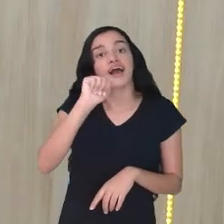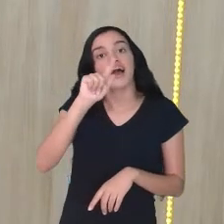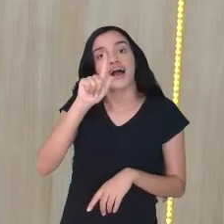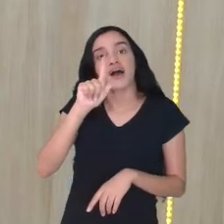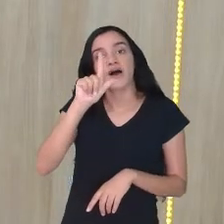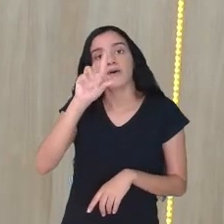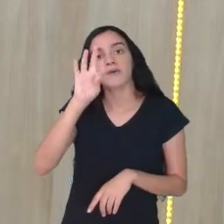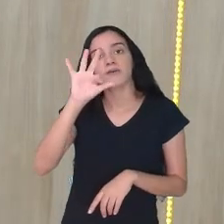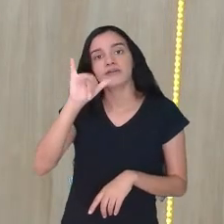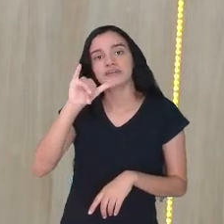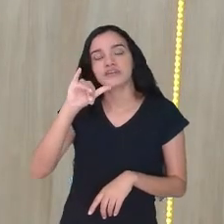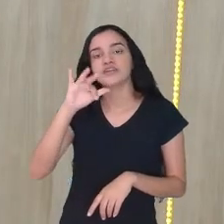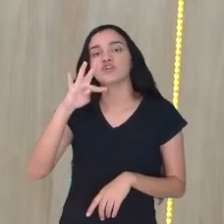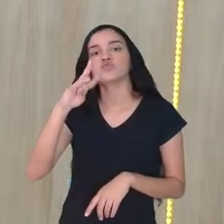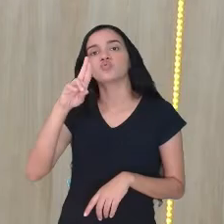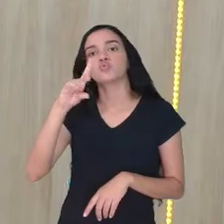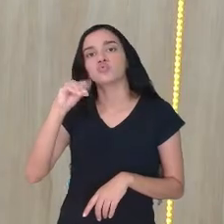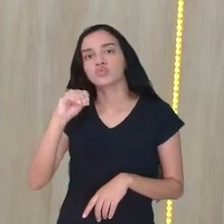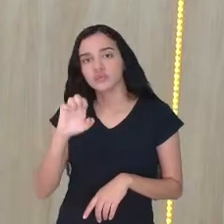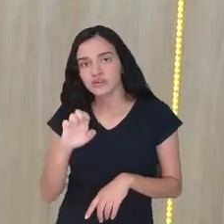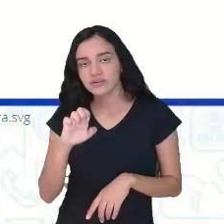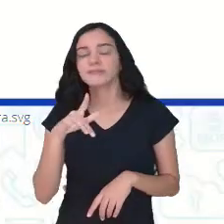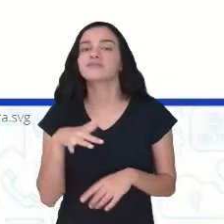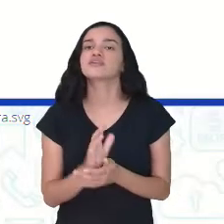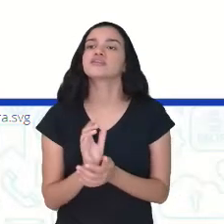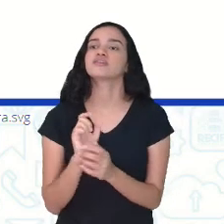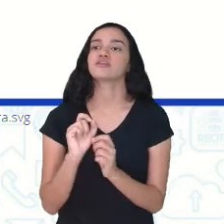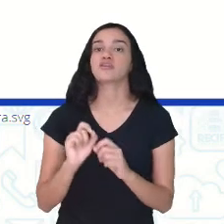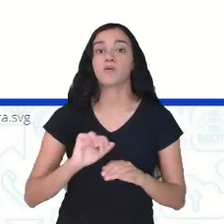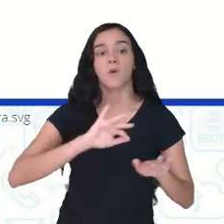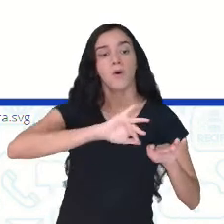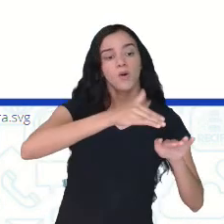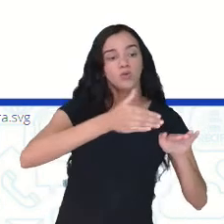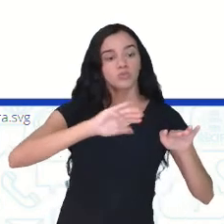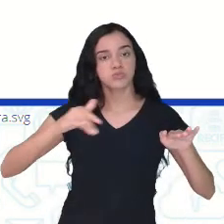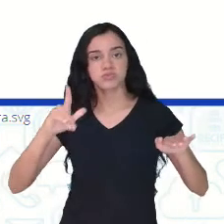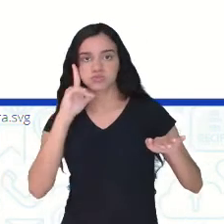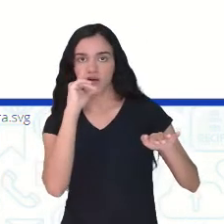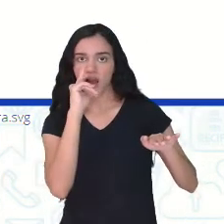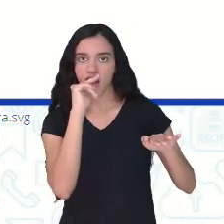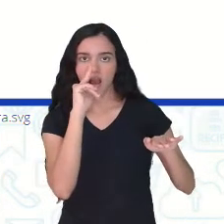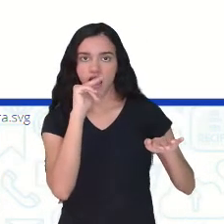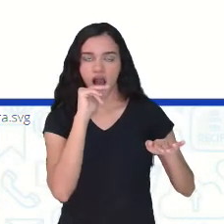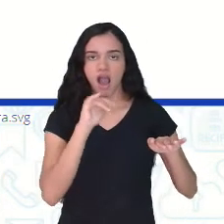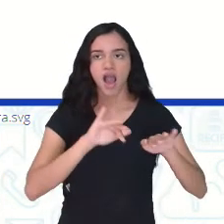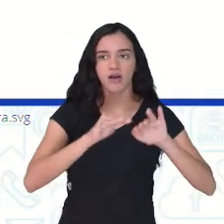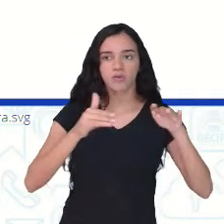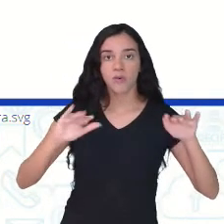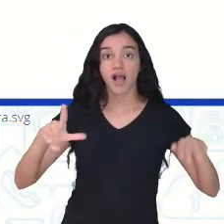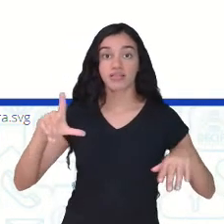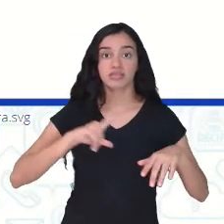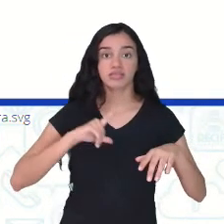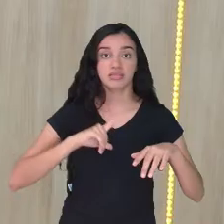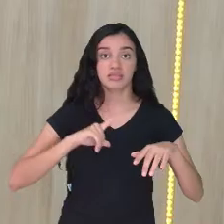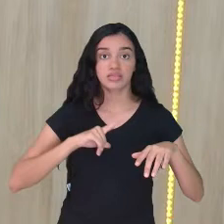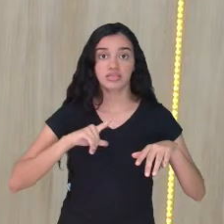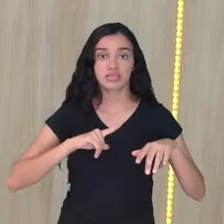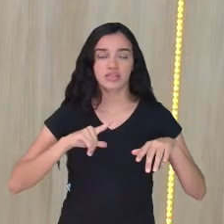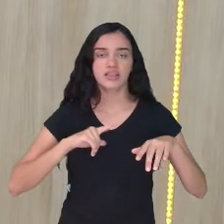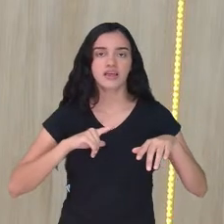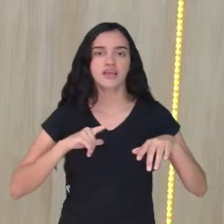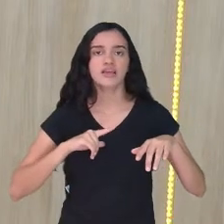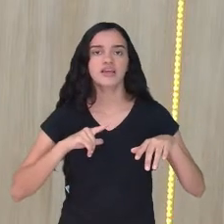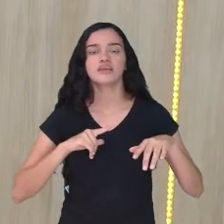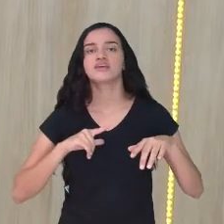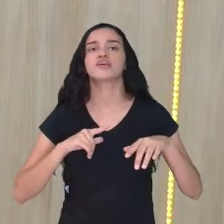altitude. Então, se eu estou ao nível da água do mar, porque o mar tem um nível, veja que aqui,